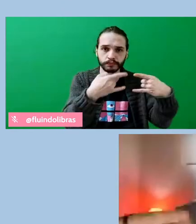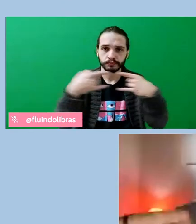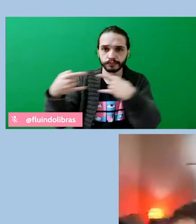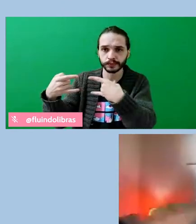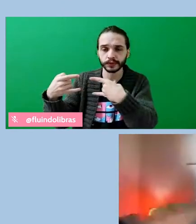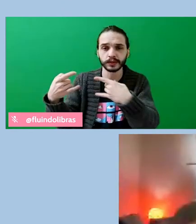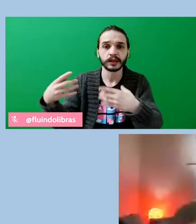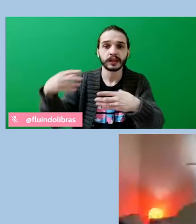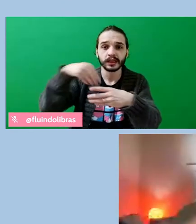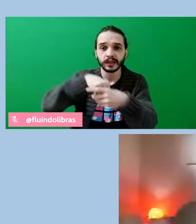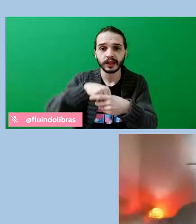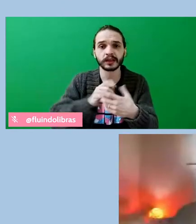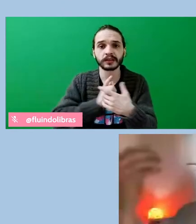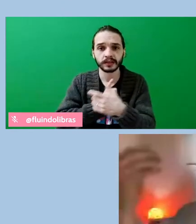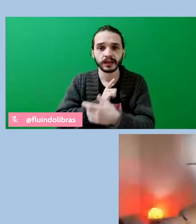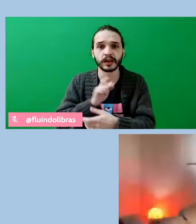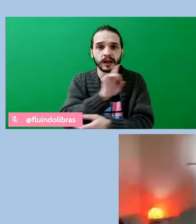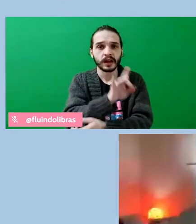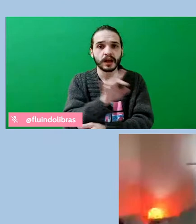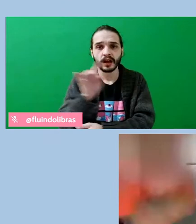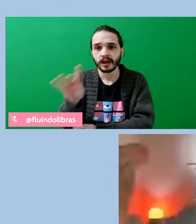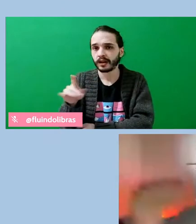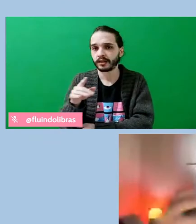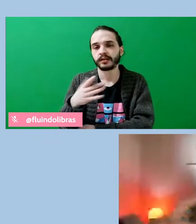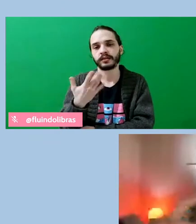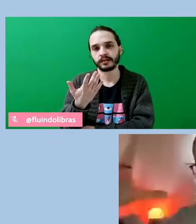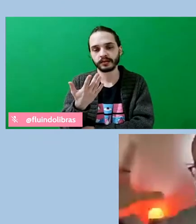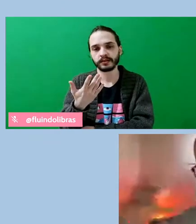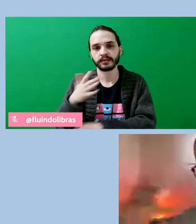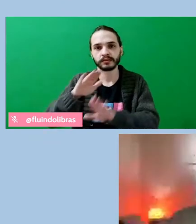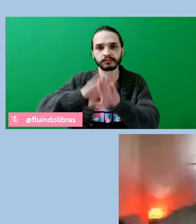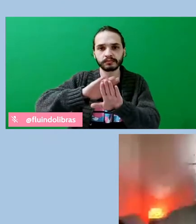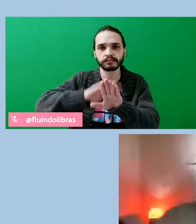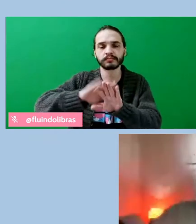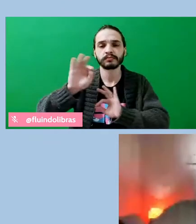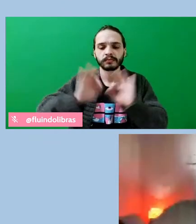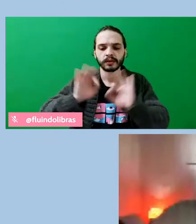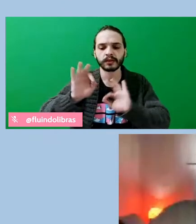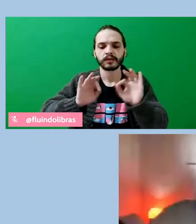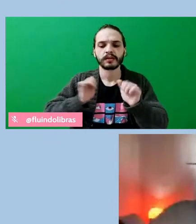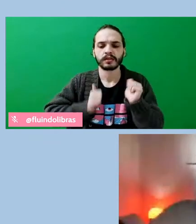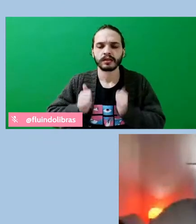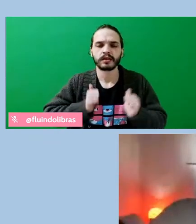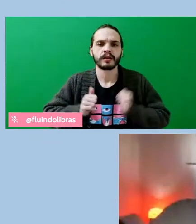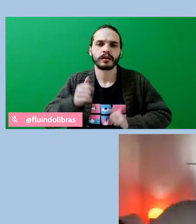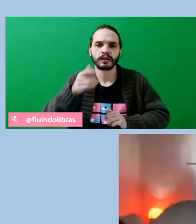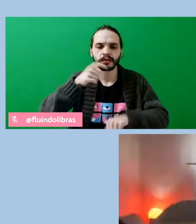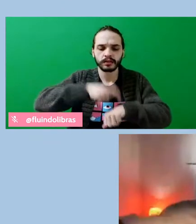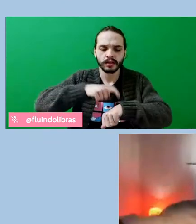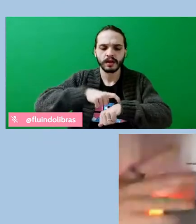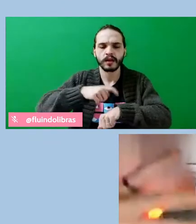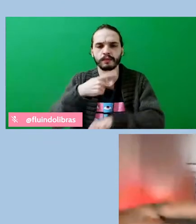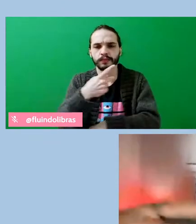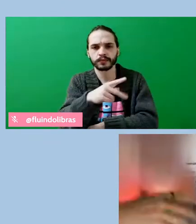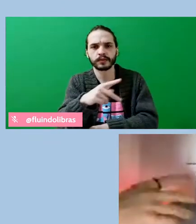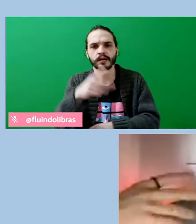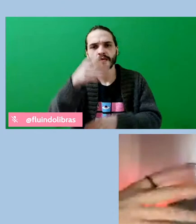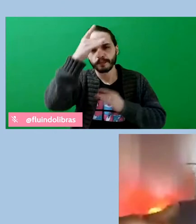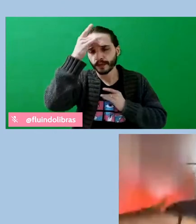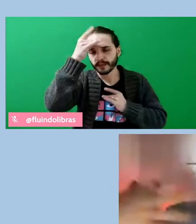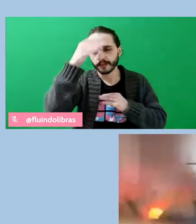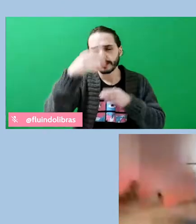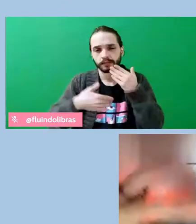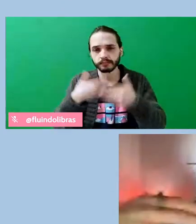tem todo esse universo que cada uma conduz, né? No seu tempo, na sua marcação, no seu. Então, eu acho que isso faz com que a gente